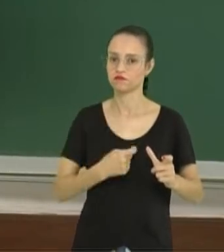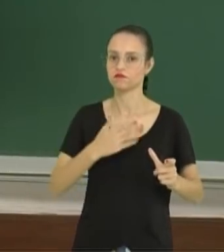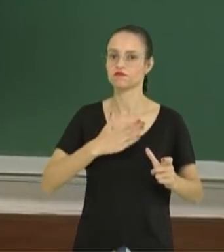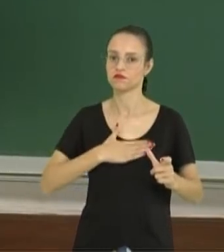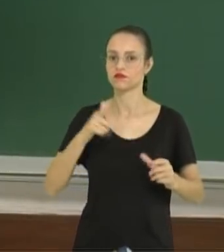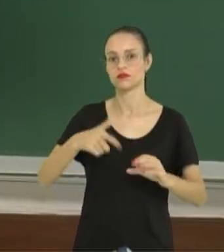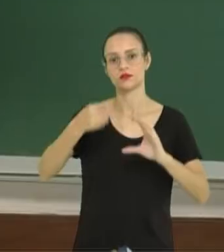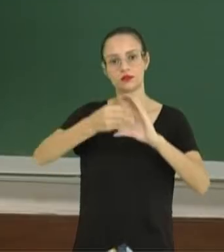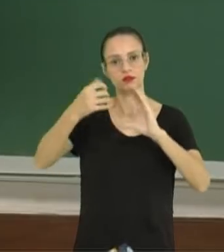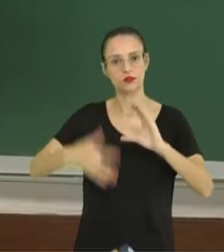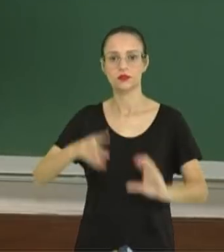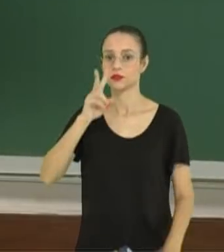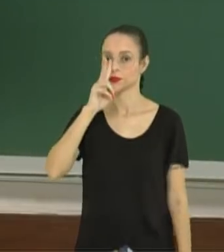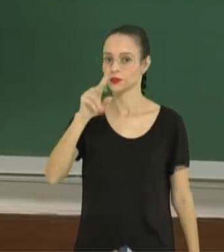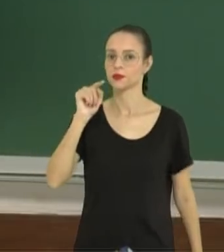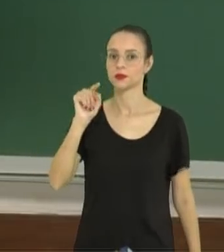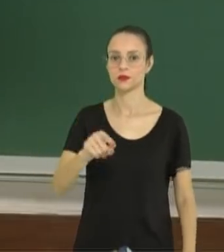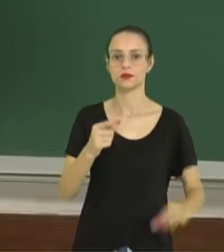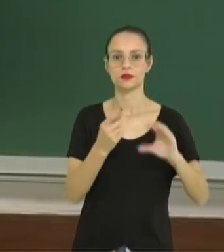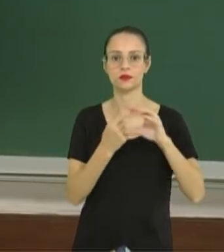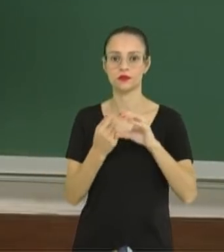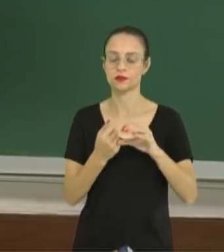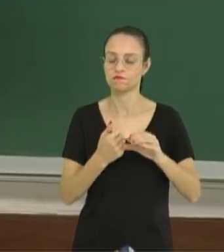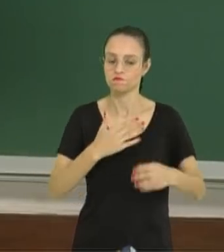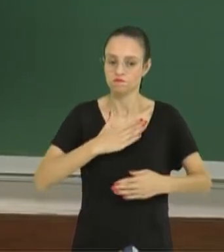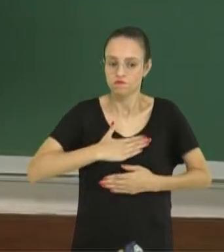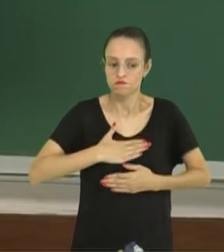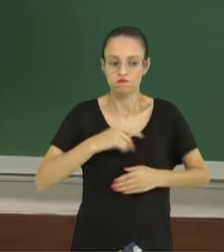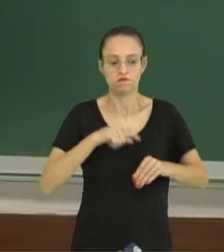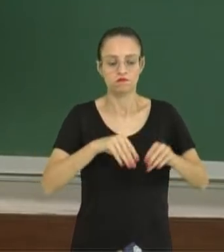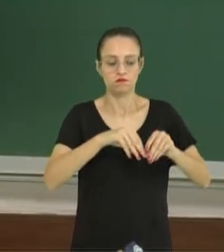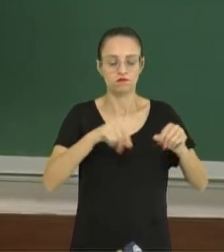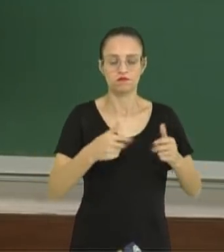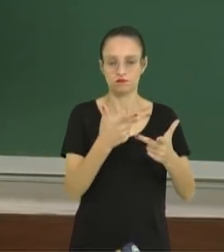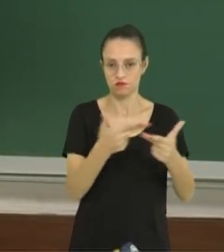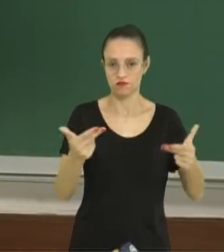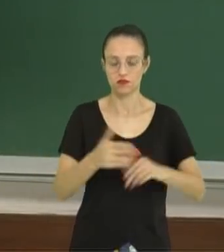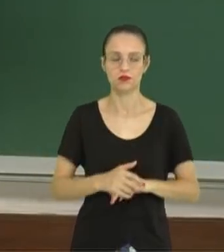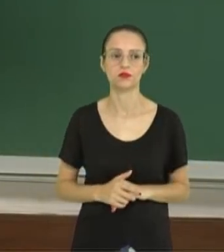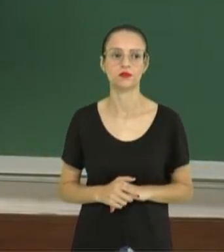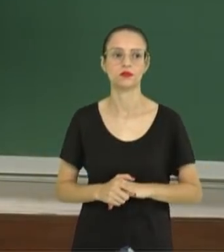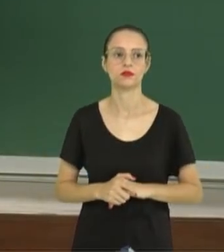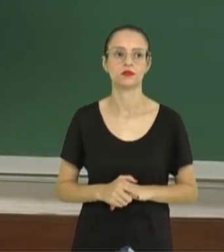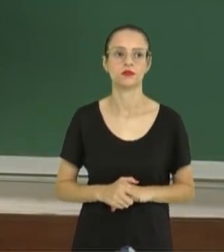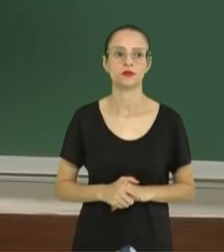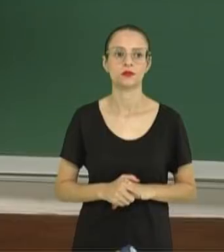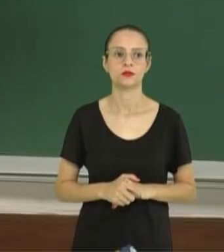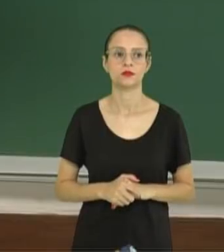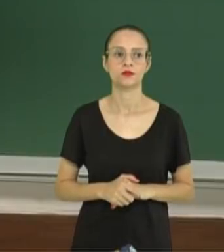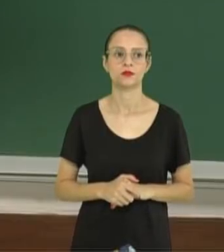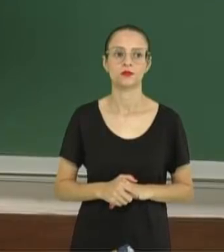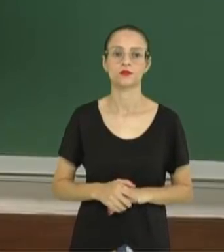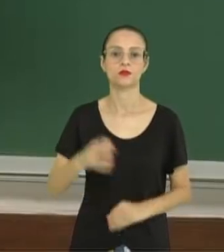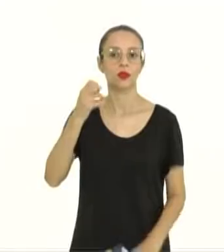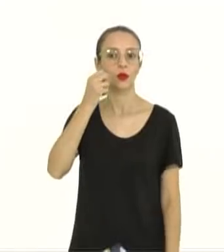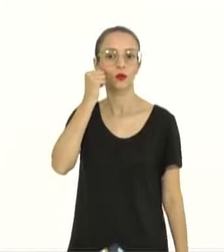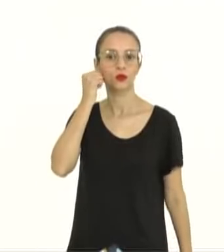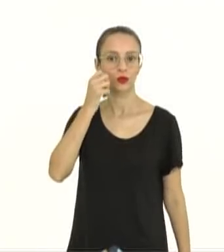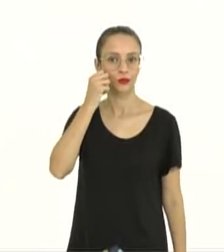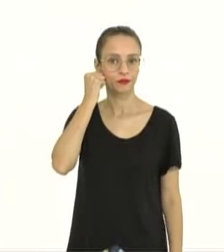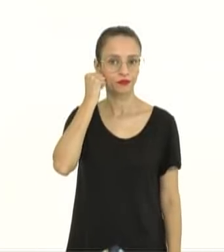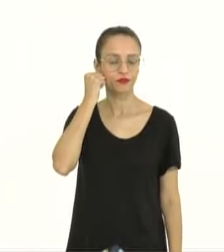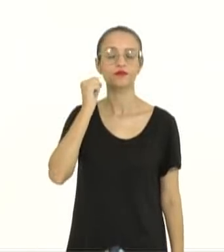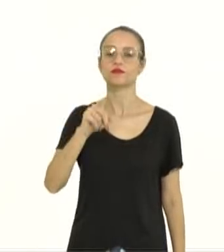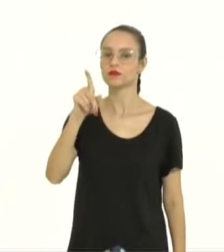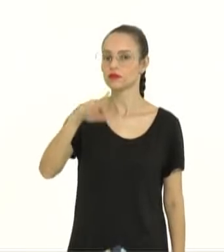Essa é uma característica fortíssima, o apego à terra, aquele bem material, né? O lucro, né, é um